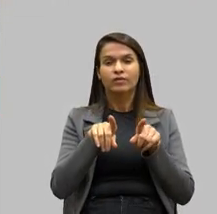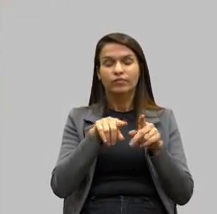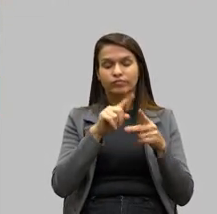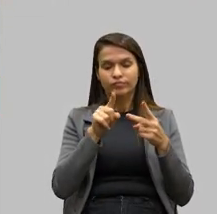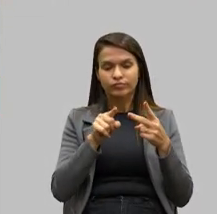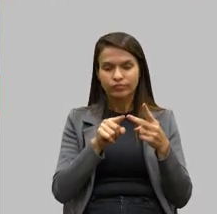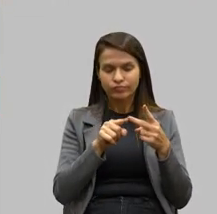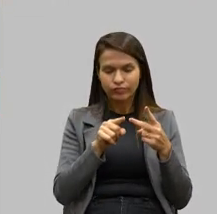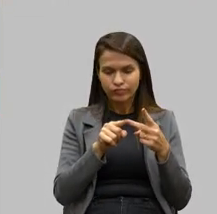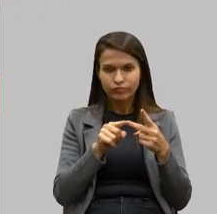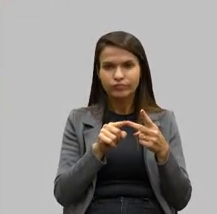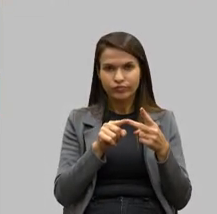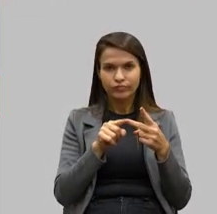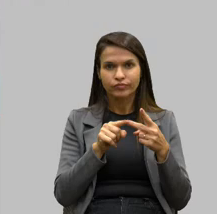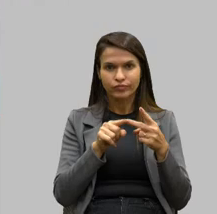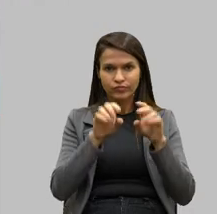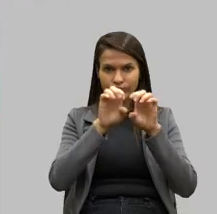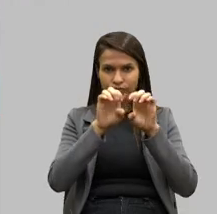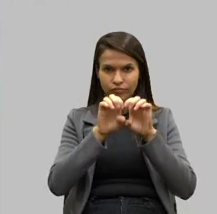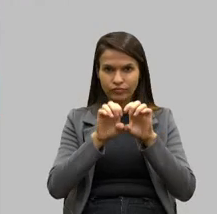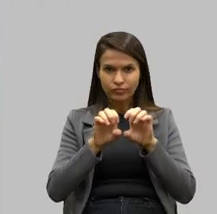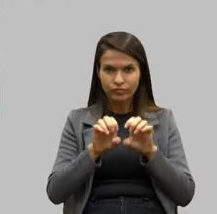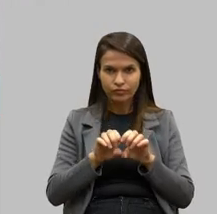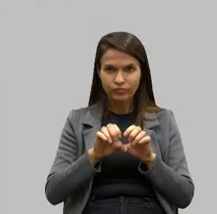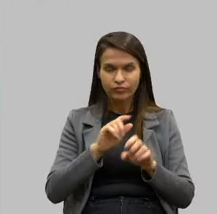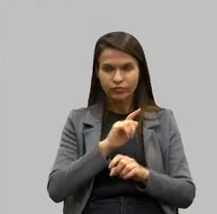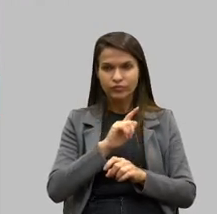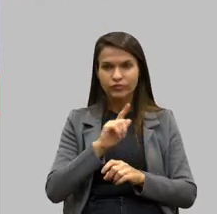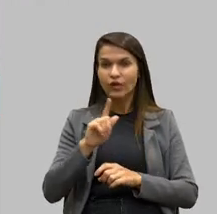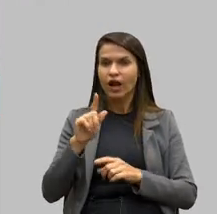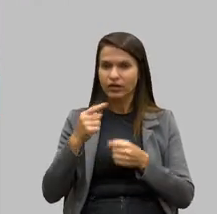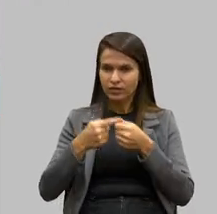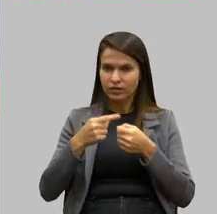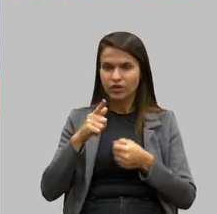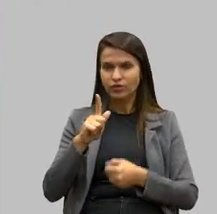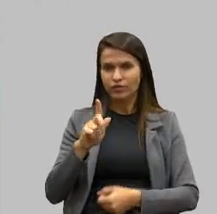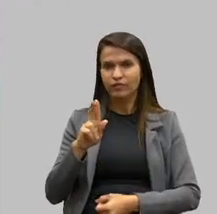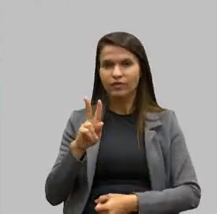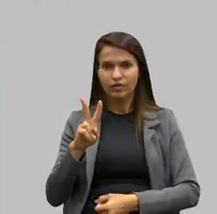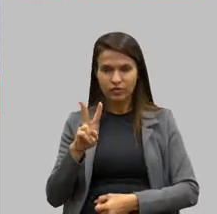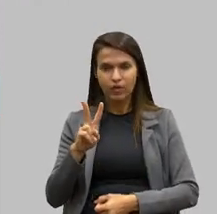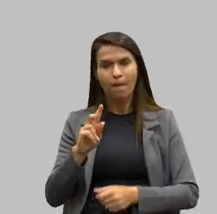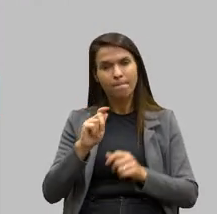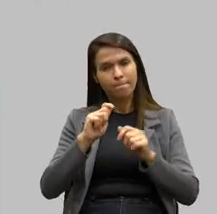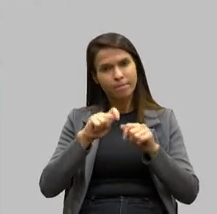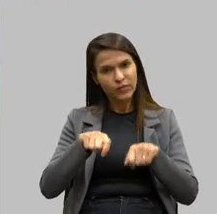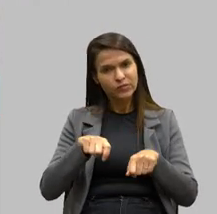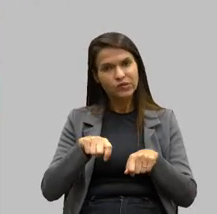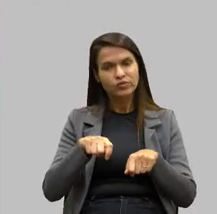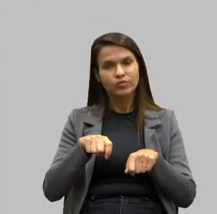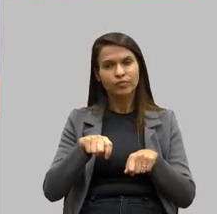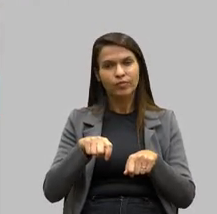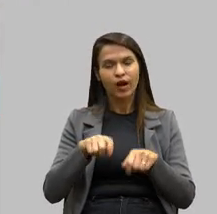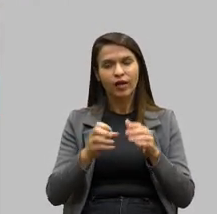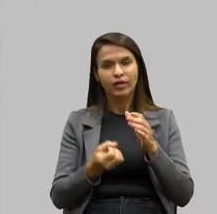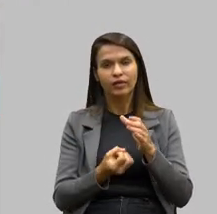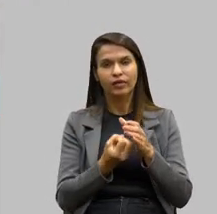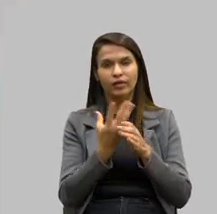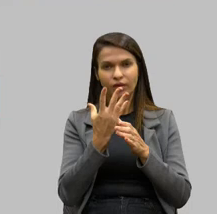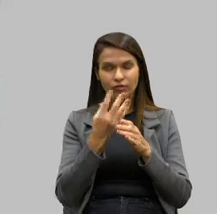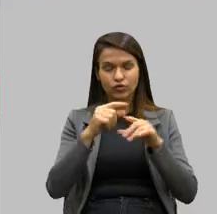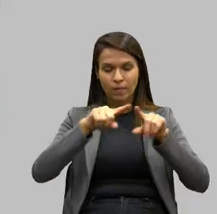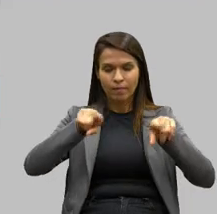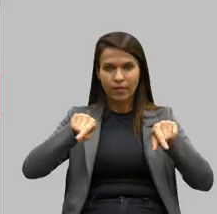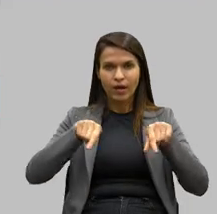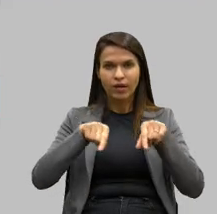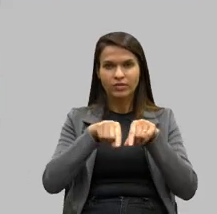Quanto especificamente à situação do governador Valadares, eu estou entendendo que pode ser a necessidade de uma criação de uma sala de